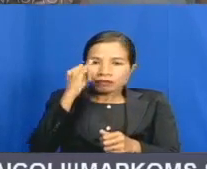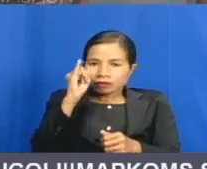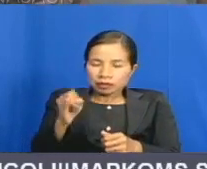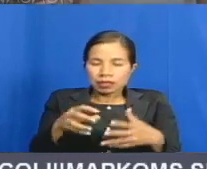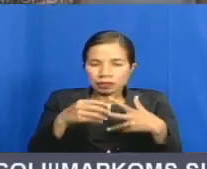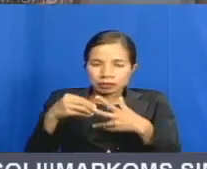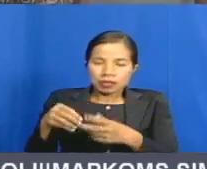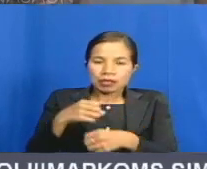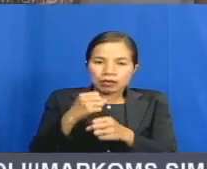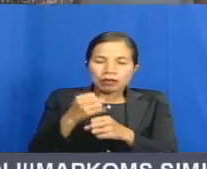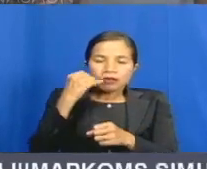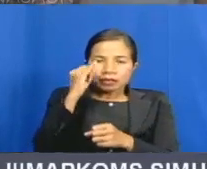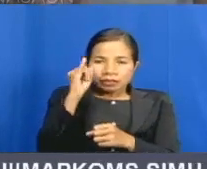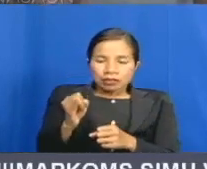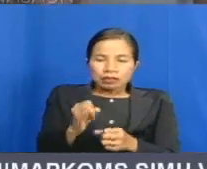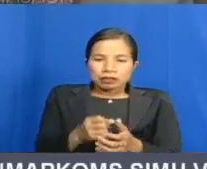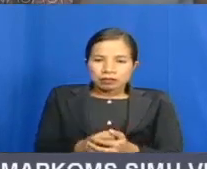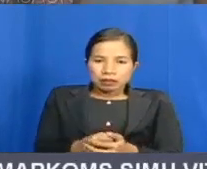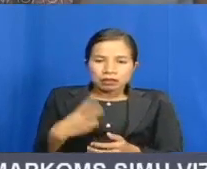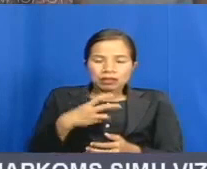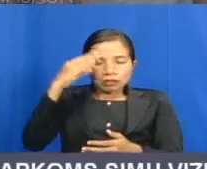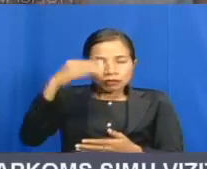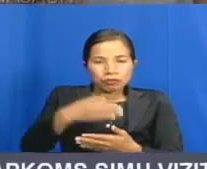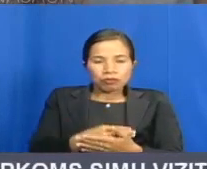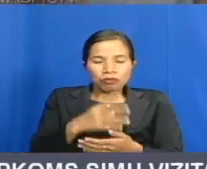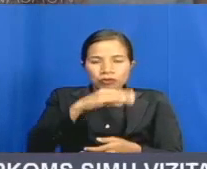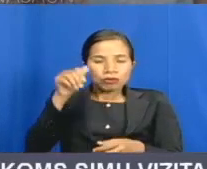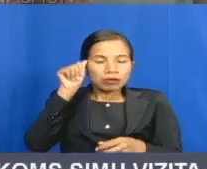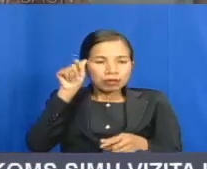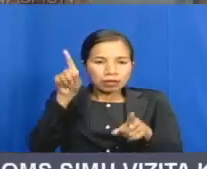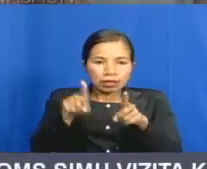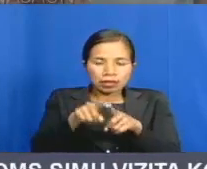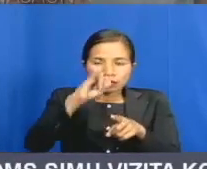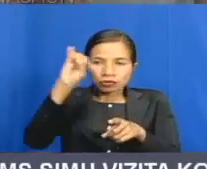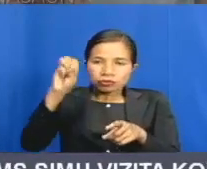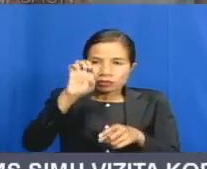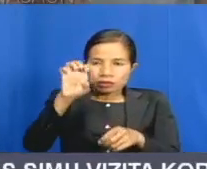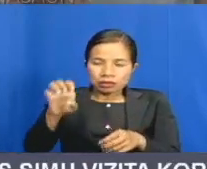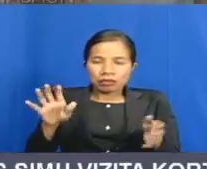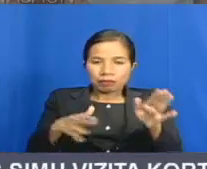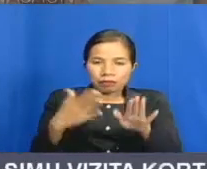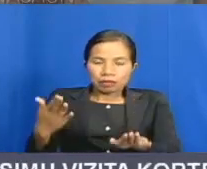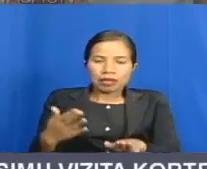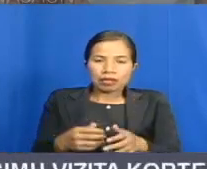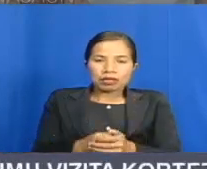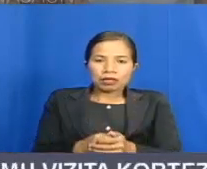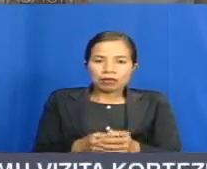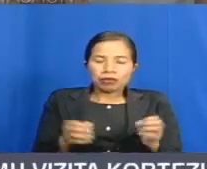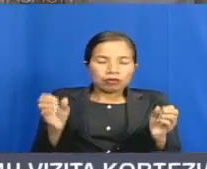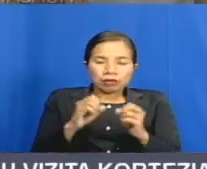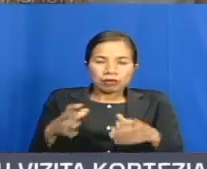liliu acelera investigação idane. E tene uang no aling José Bernardo de Jesus Soares. Mate ho condição la justo. Mai